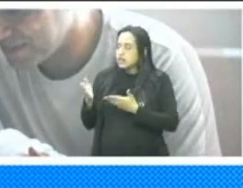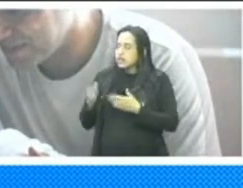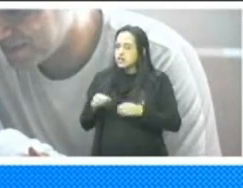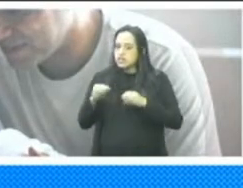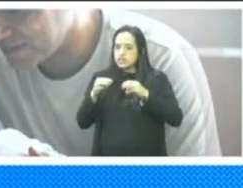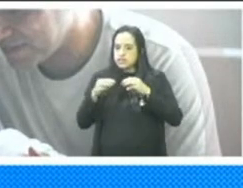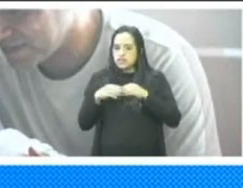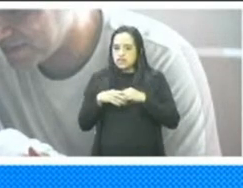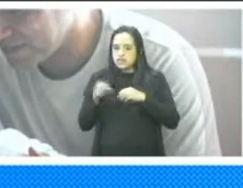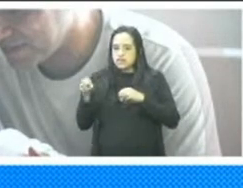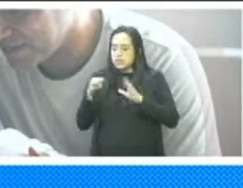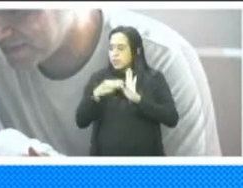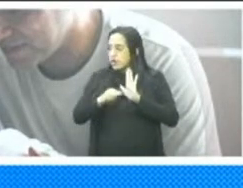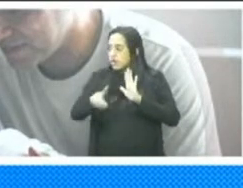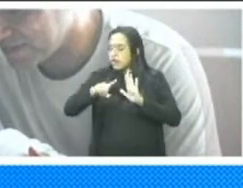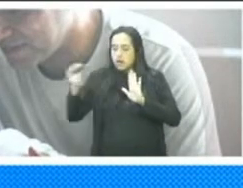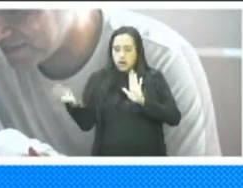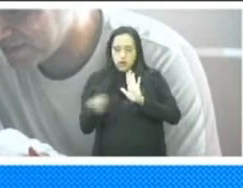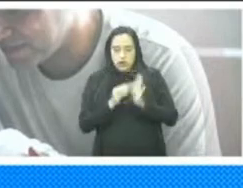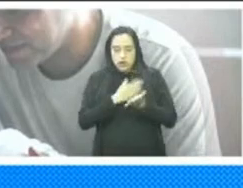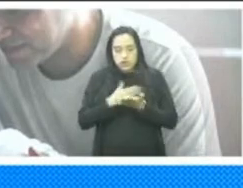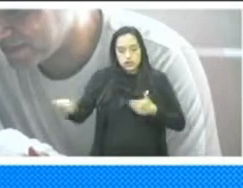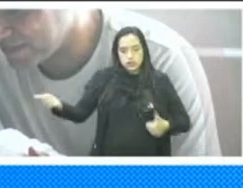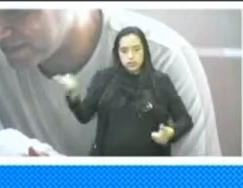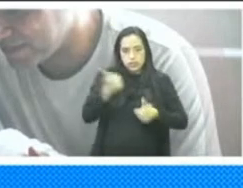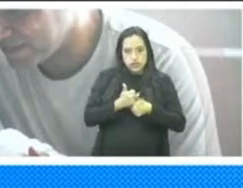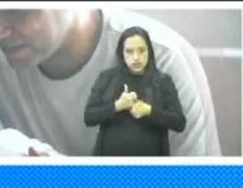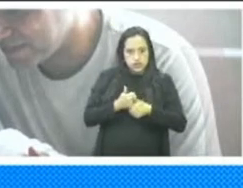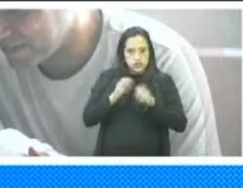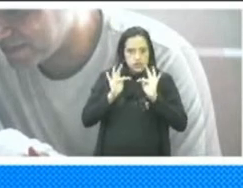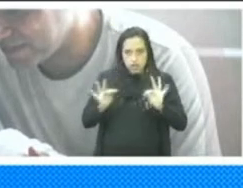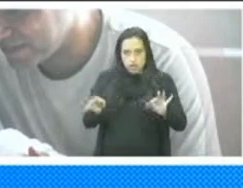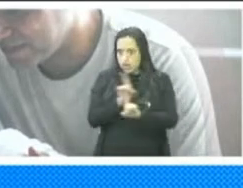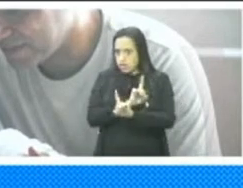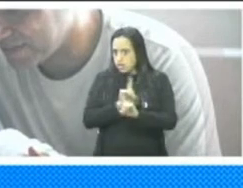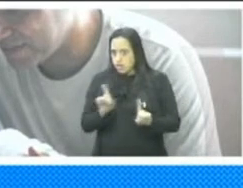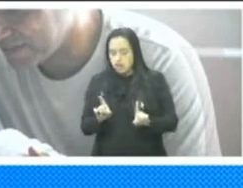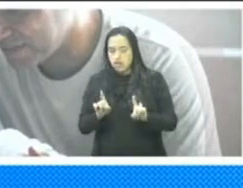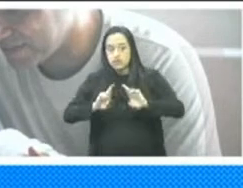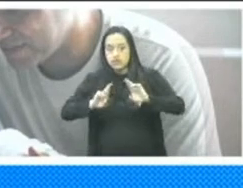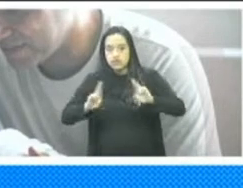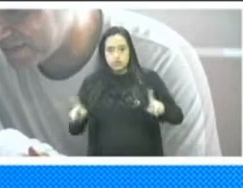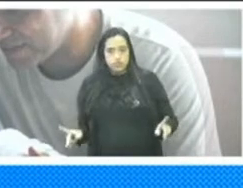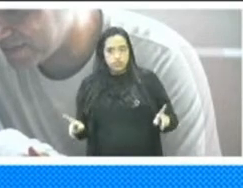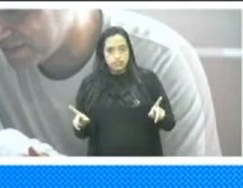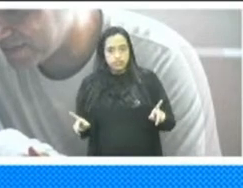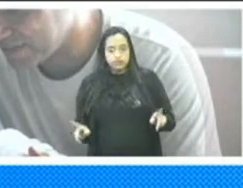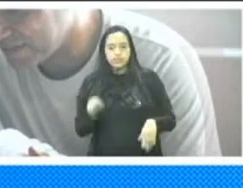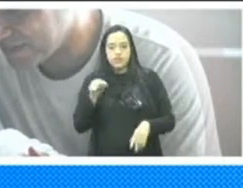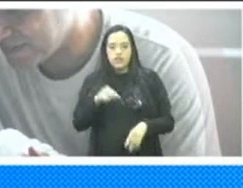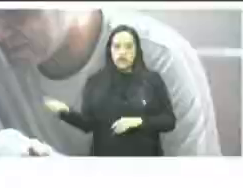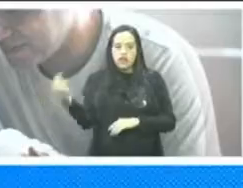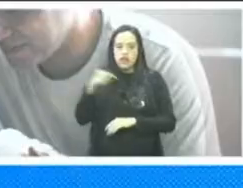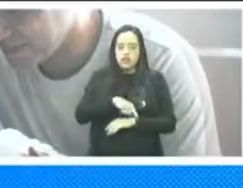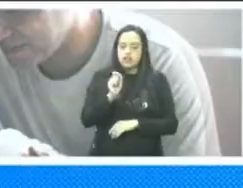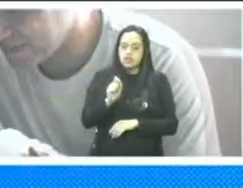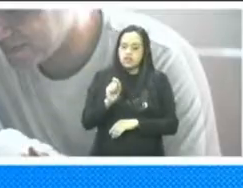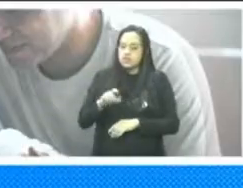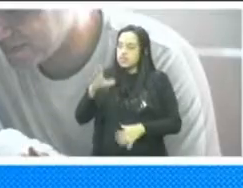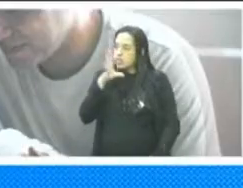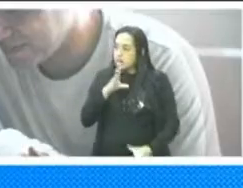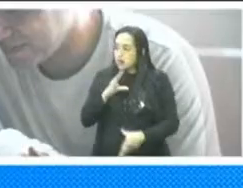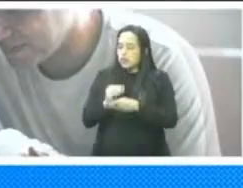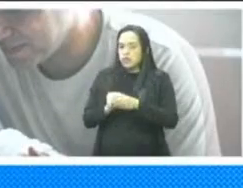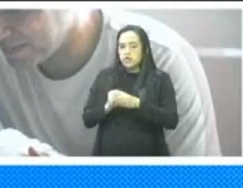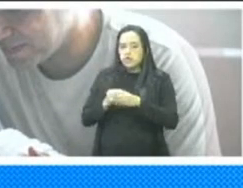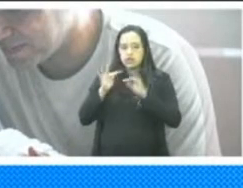ele não é introduzido em substituição de tecnologias, né? Muito pelo contrário, ele vem para